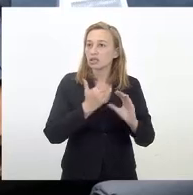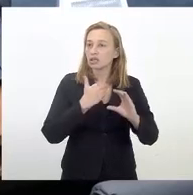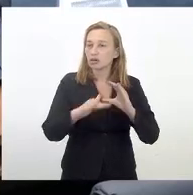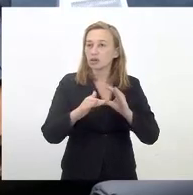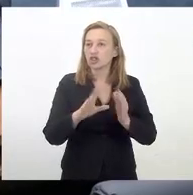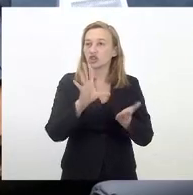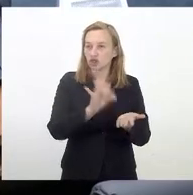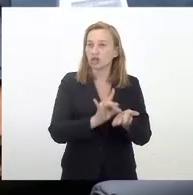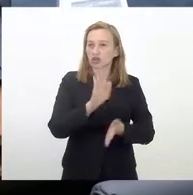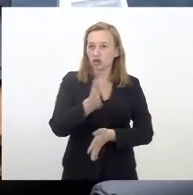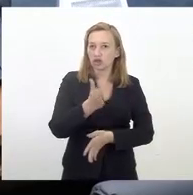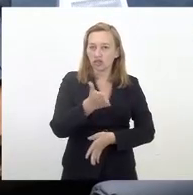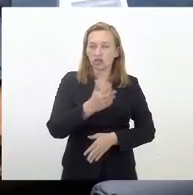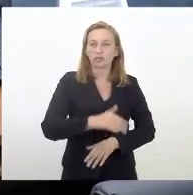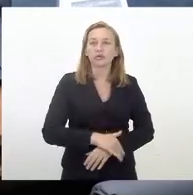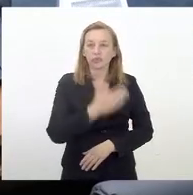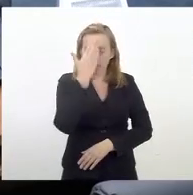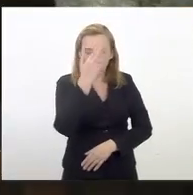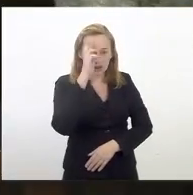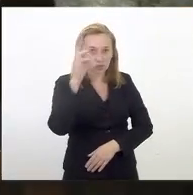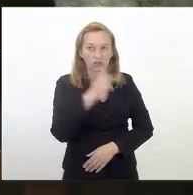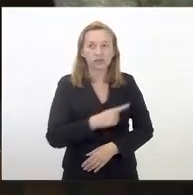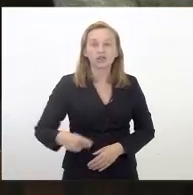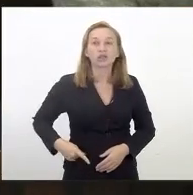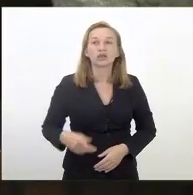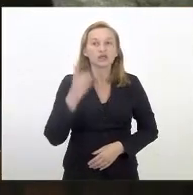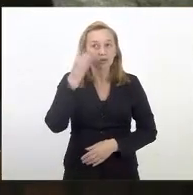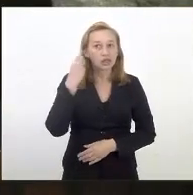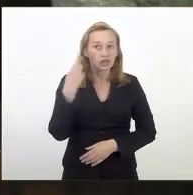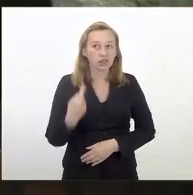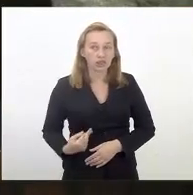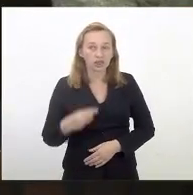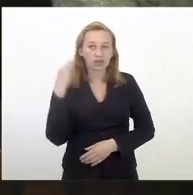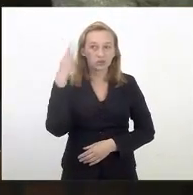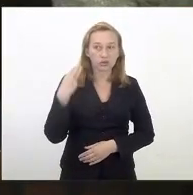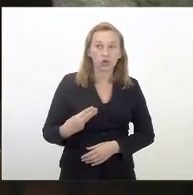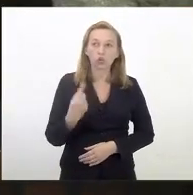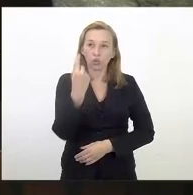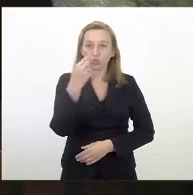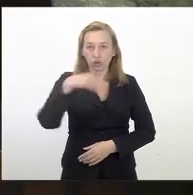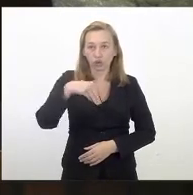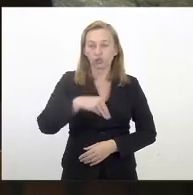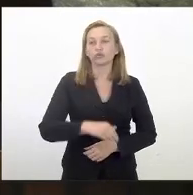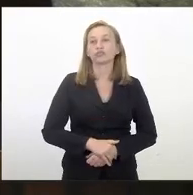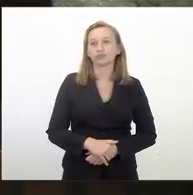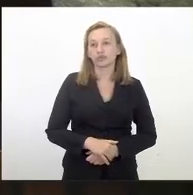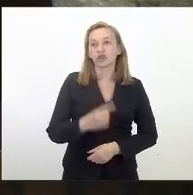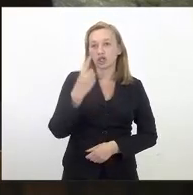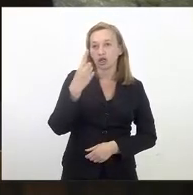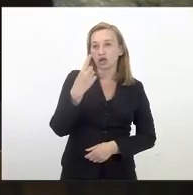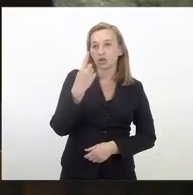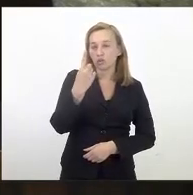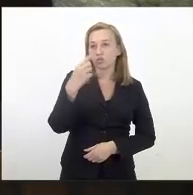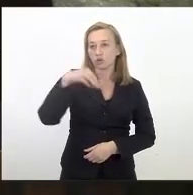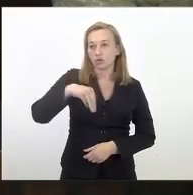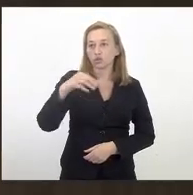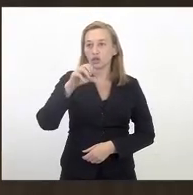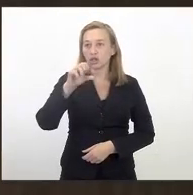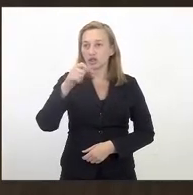protocol' e a sagge reformar Obrigado Deputado a Renata que tamanho nós temos um minuto e 28 segundos